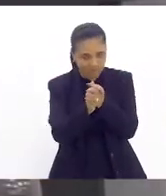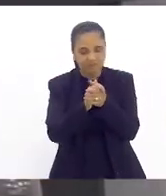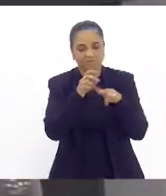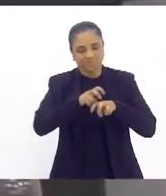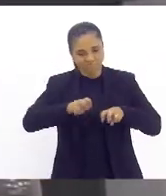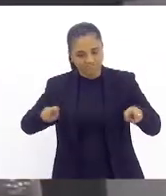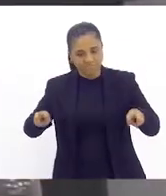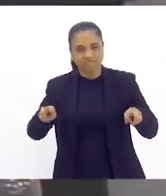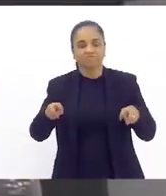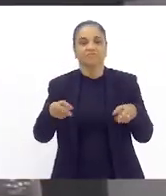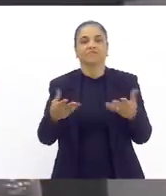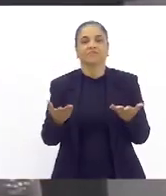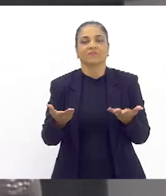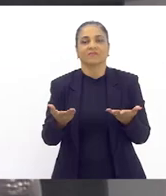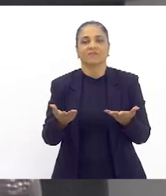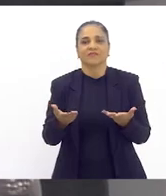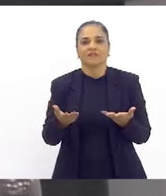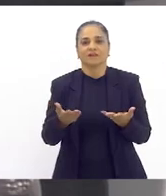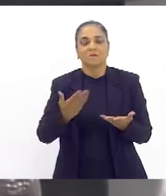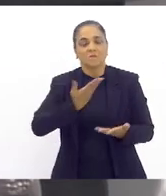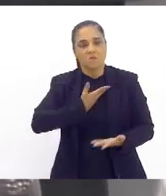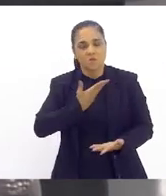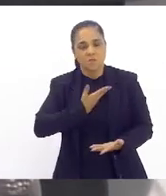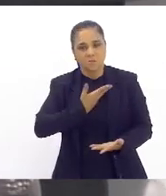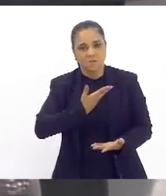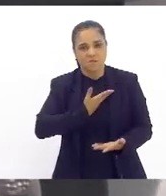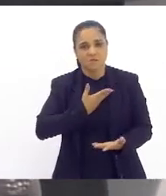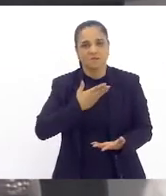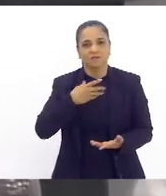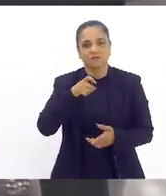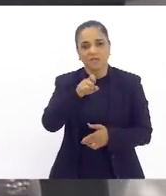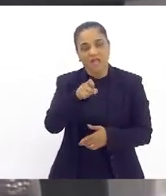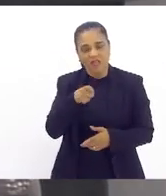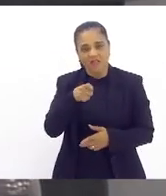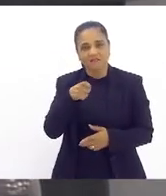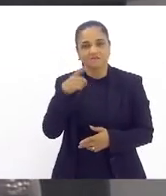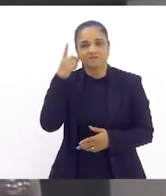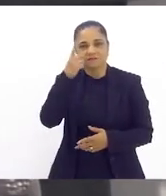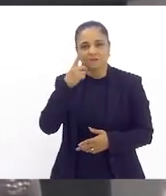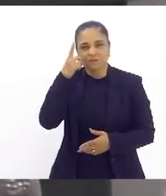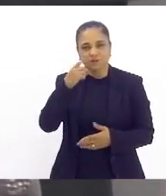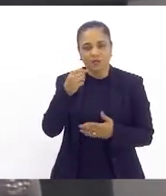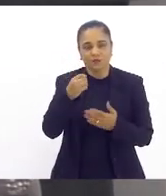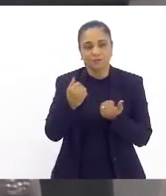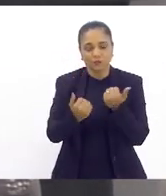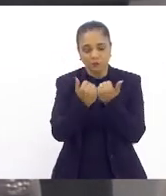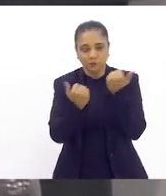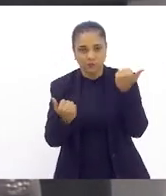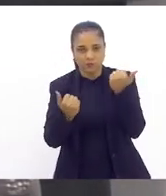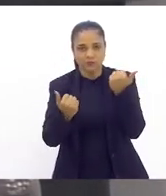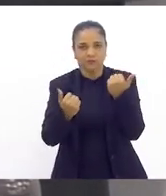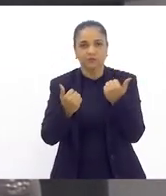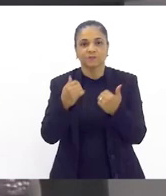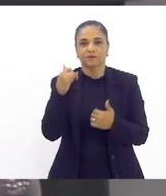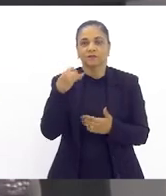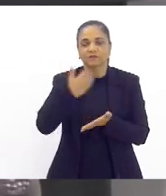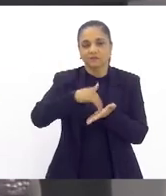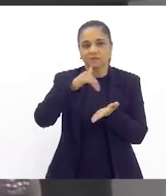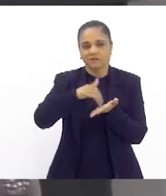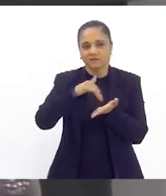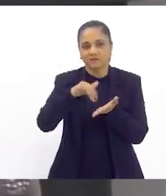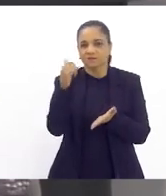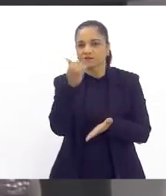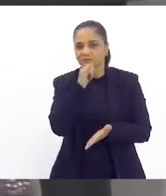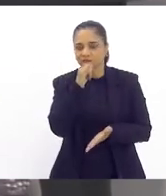cumprimentar meu grande amigo ex-deputado subsecretário de energia e economia do mar